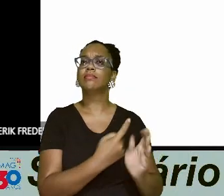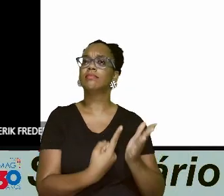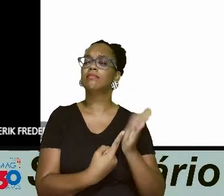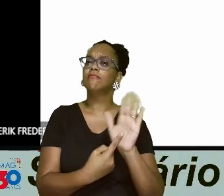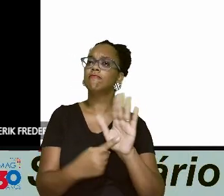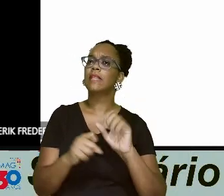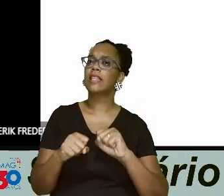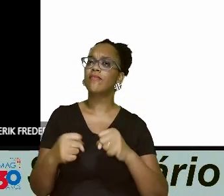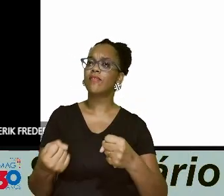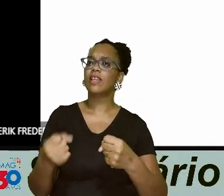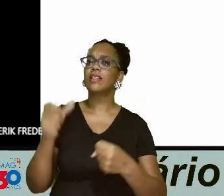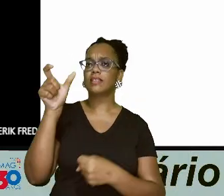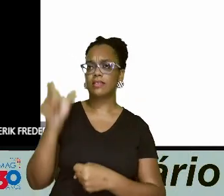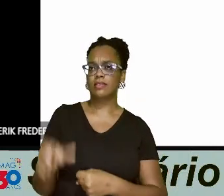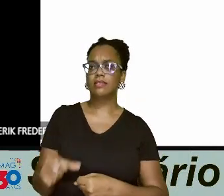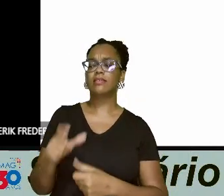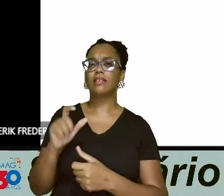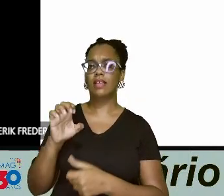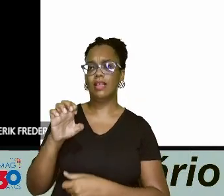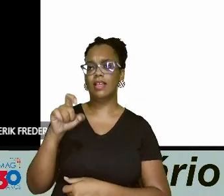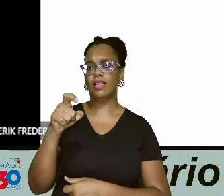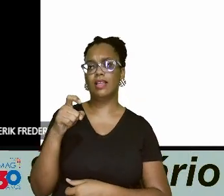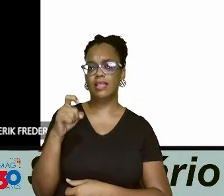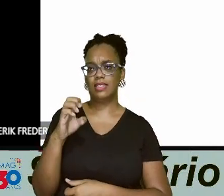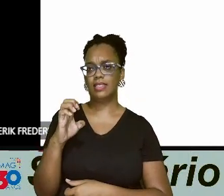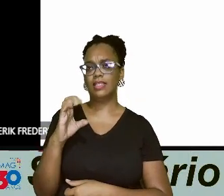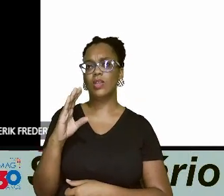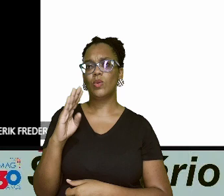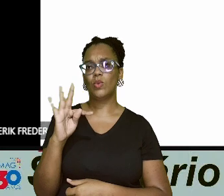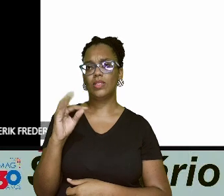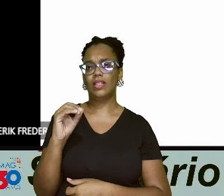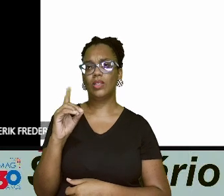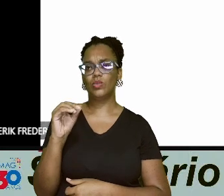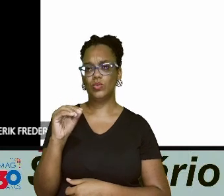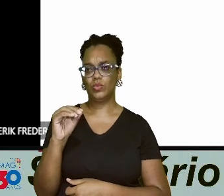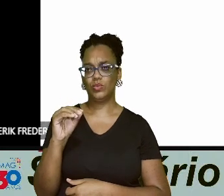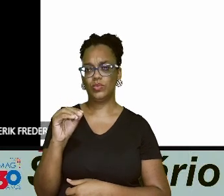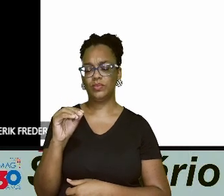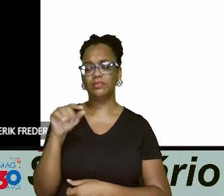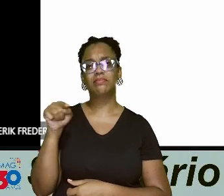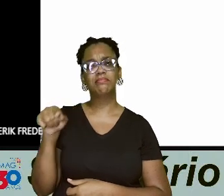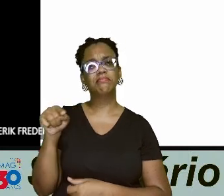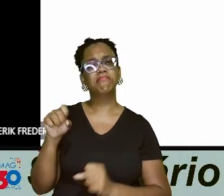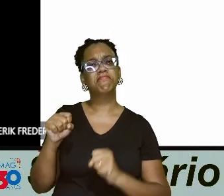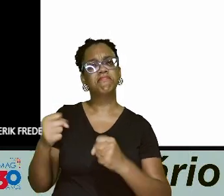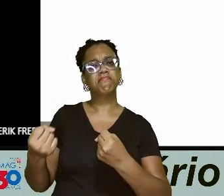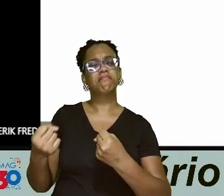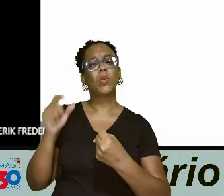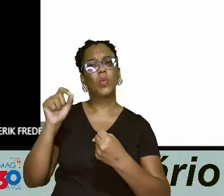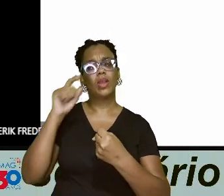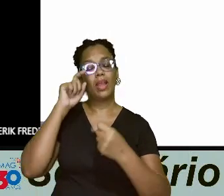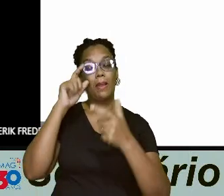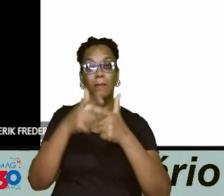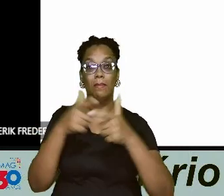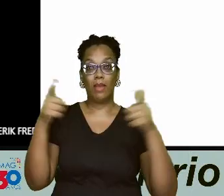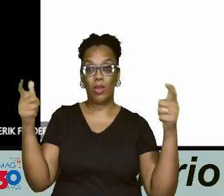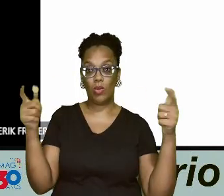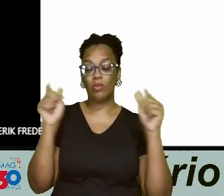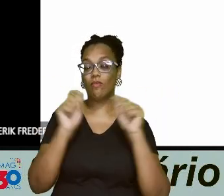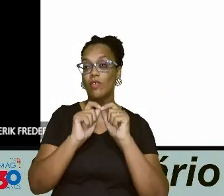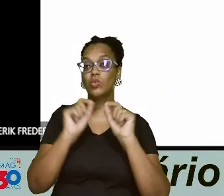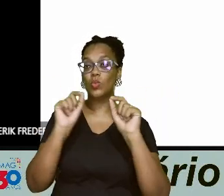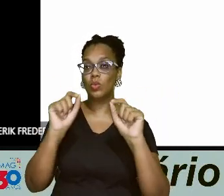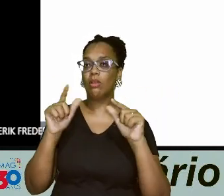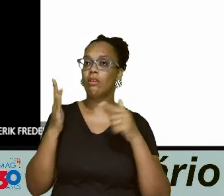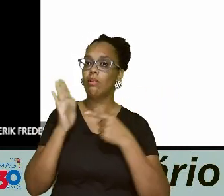do executado, né? Então, essa defesa, na grande maioria das vezes em que ela foi